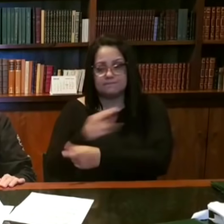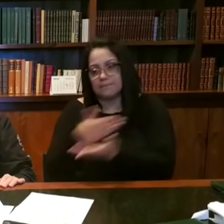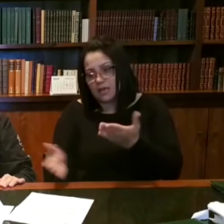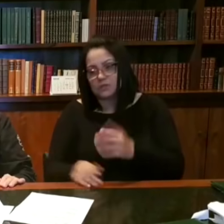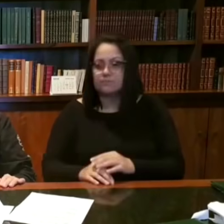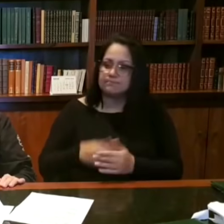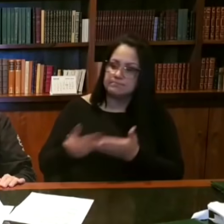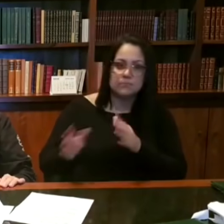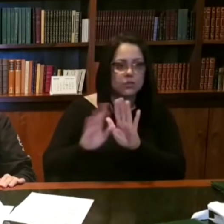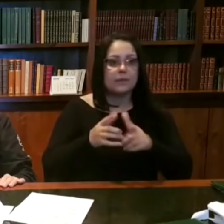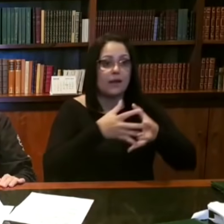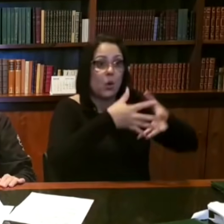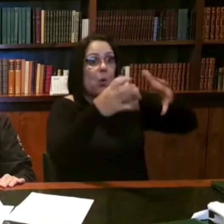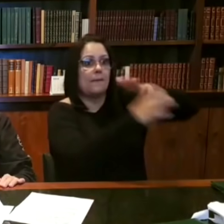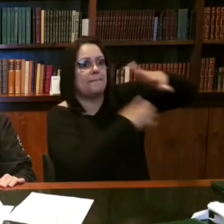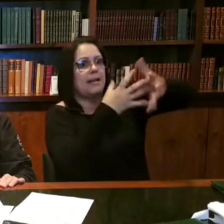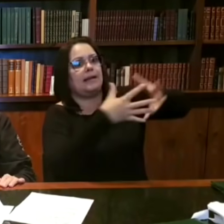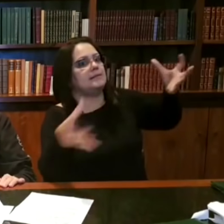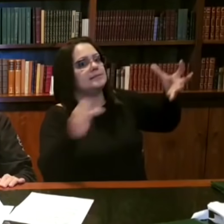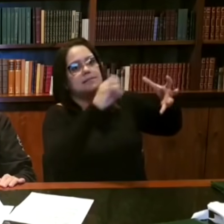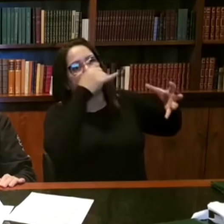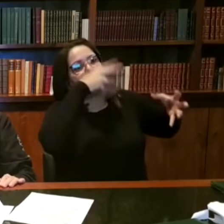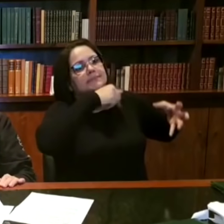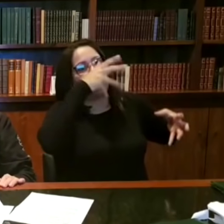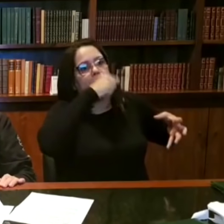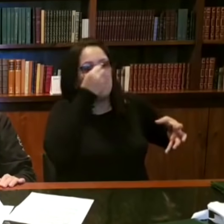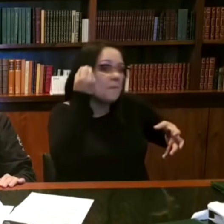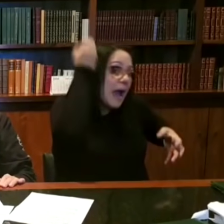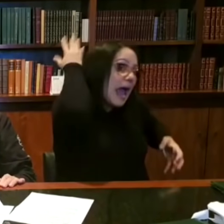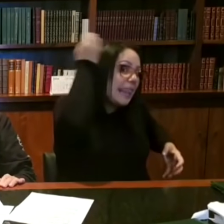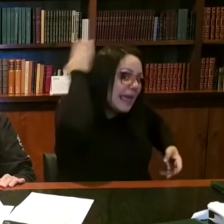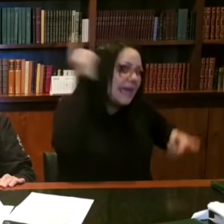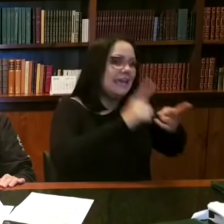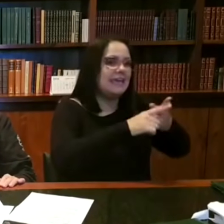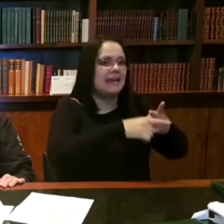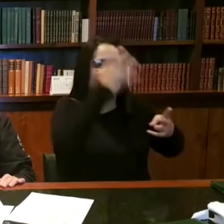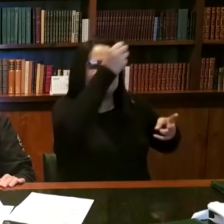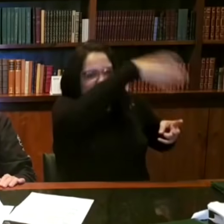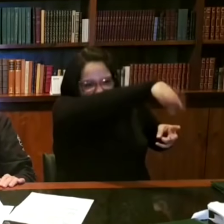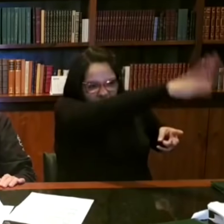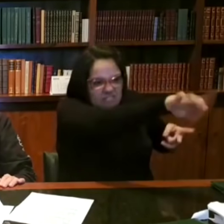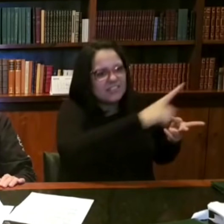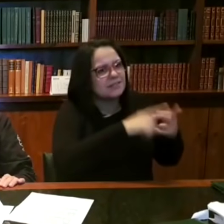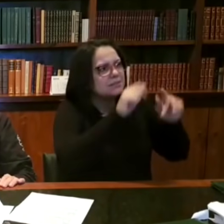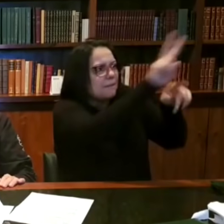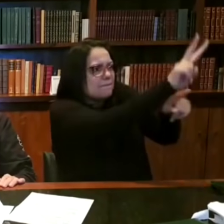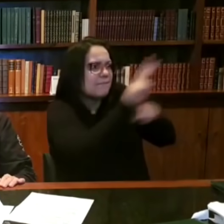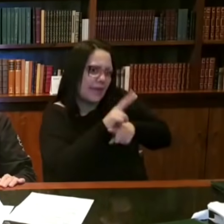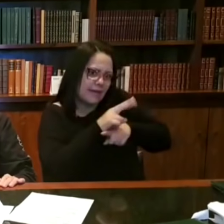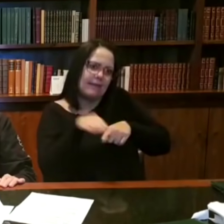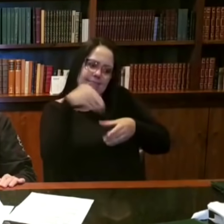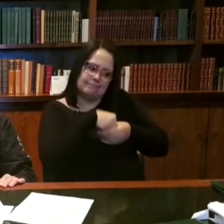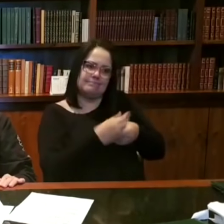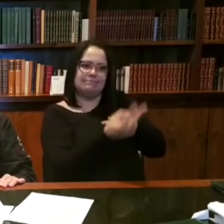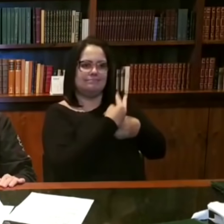pequenininho. Agora, o grande não é vergonha. Eu salvar uma baleia, um jumbo, um elefante e não pegar pelo menos o rabinho ou uma orelha e levar para casa.